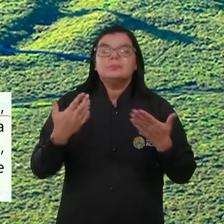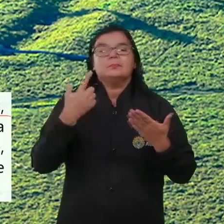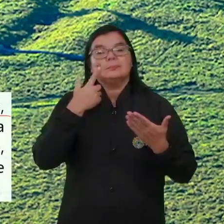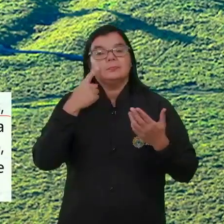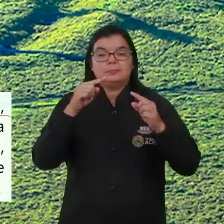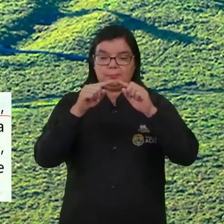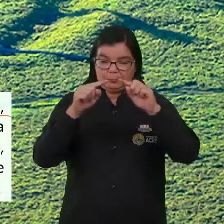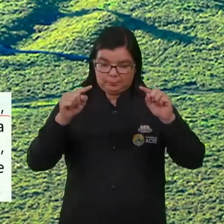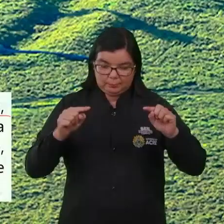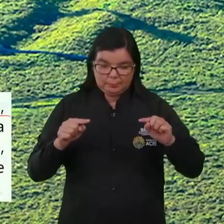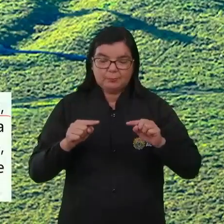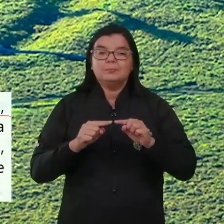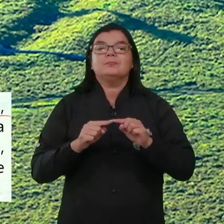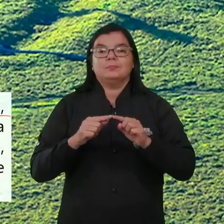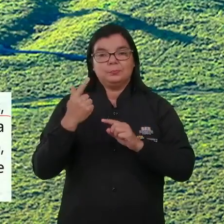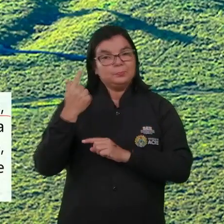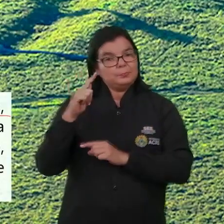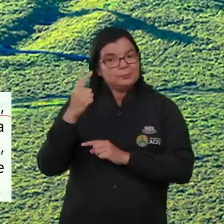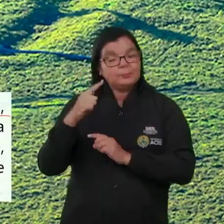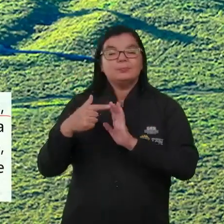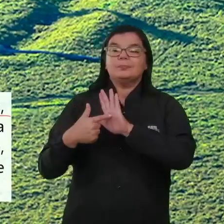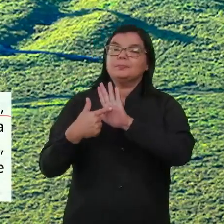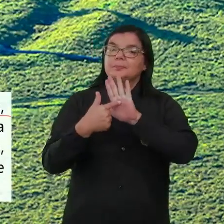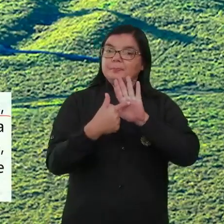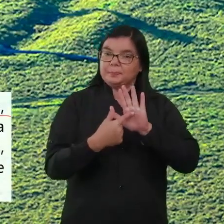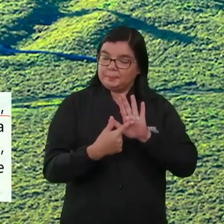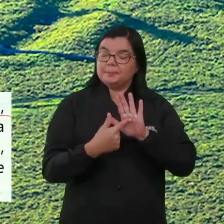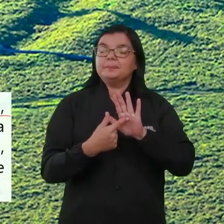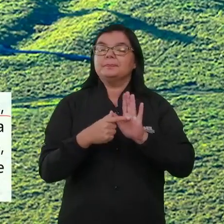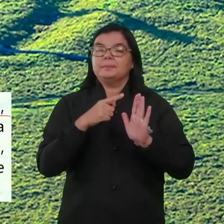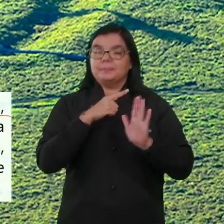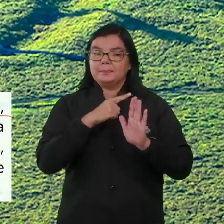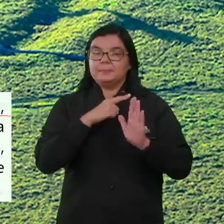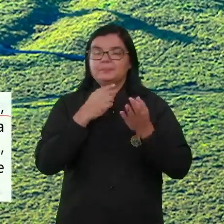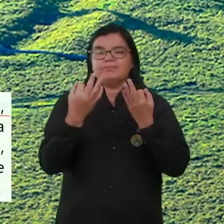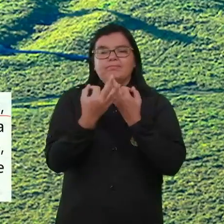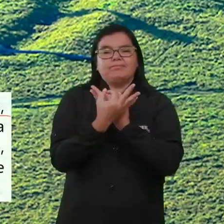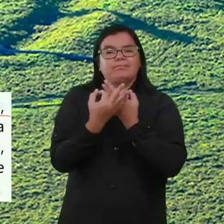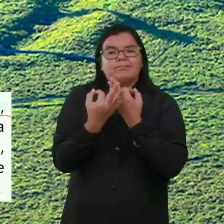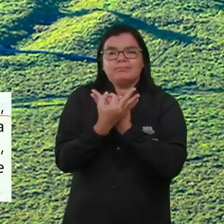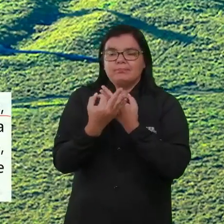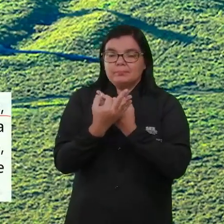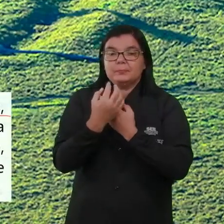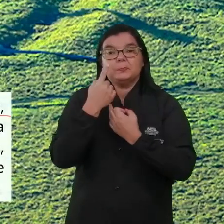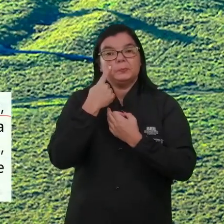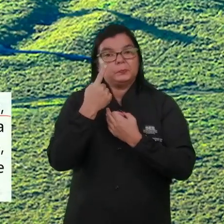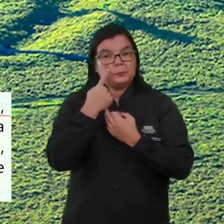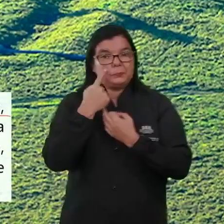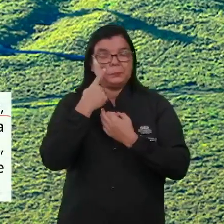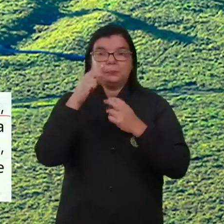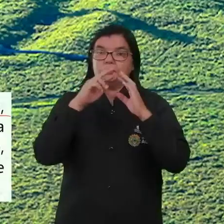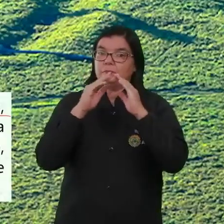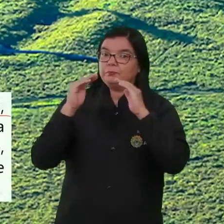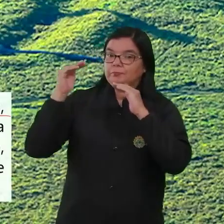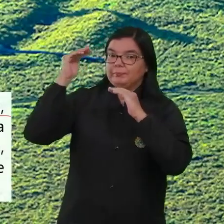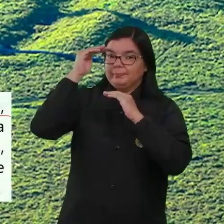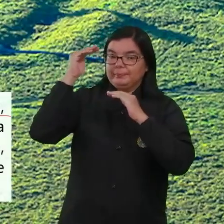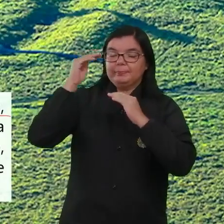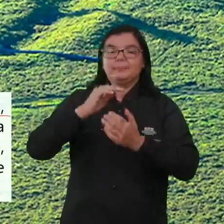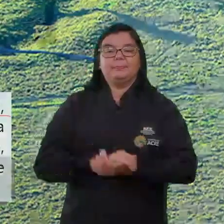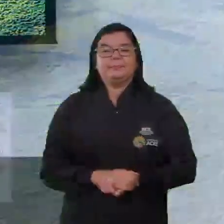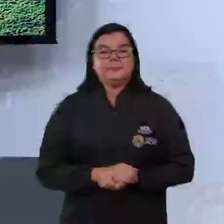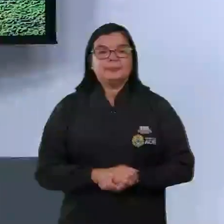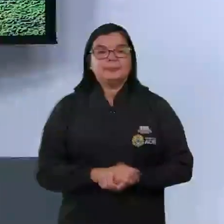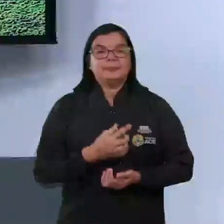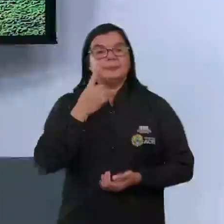forma geométrica, ela se apresenta de forma perfeita quando vista do alto. Aí a pergunta que eu